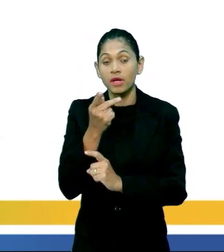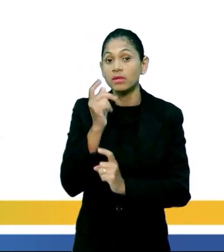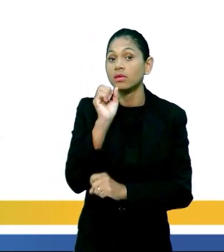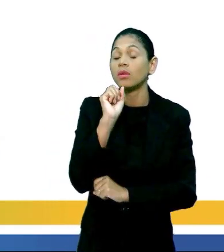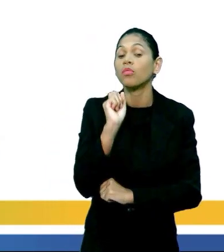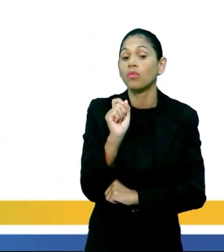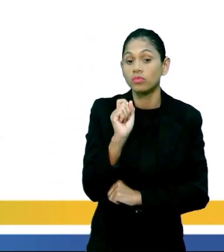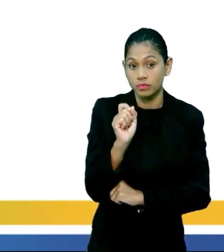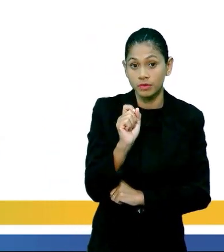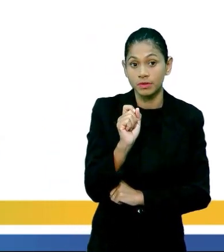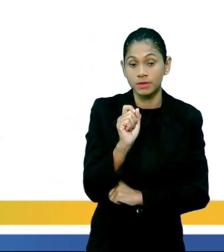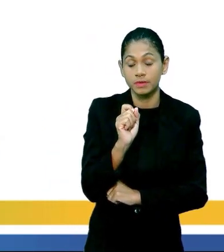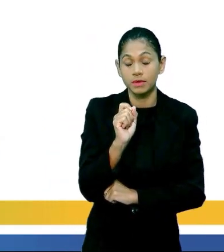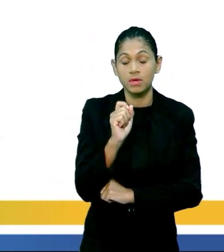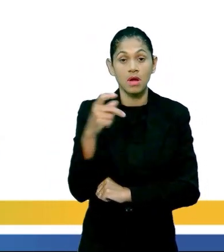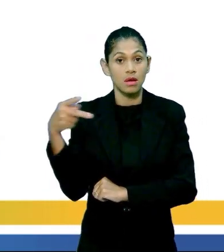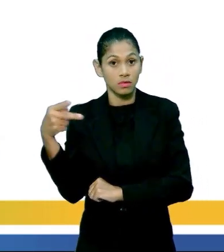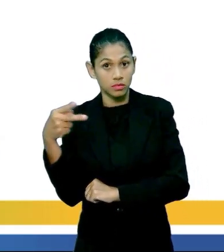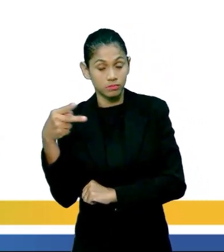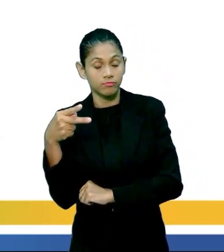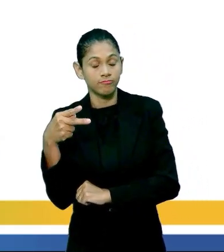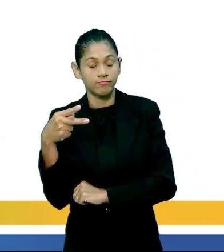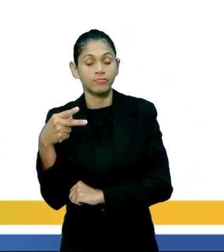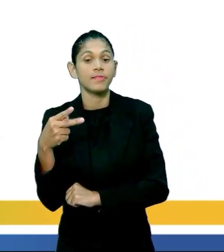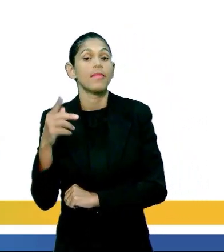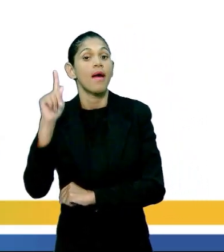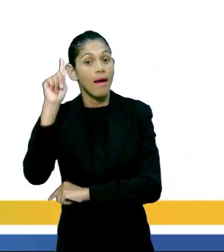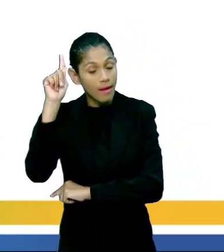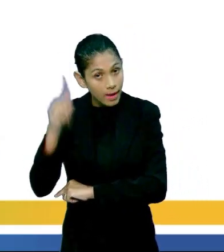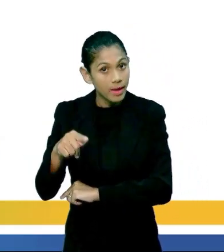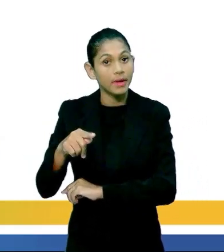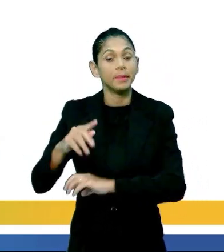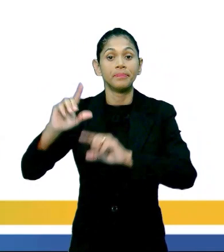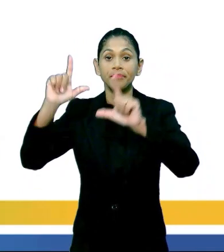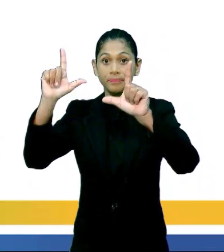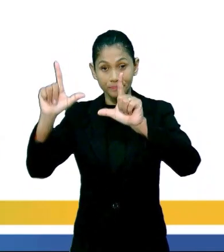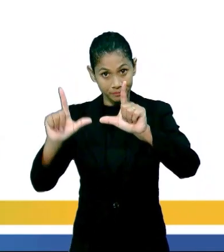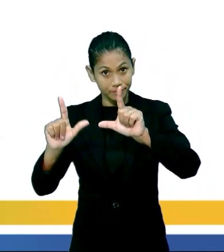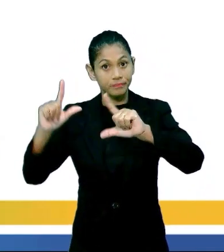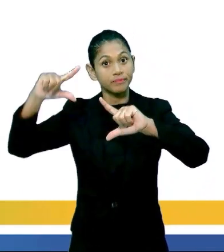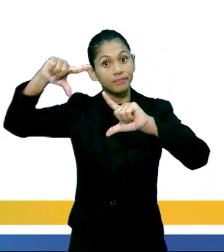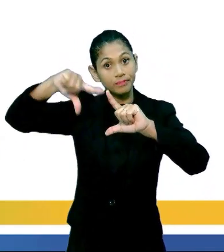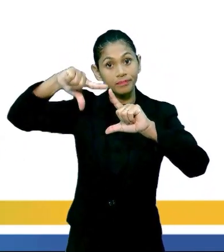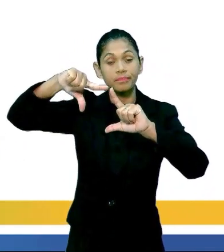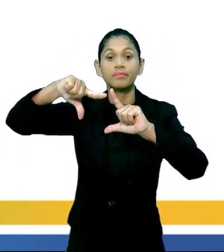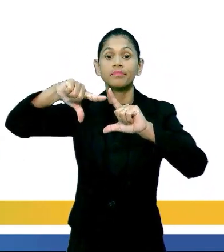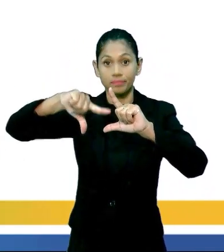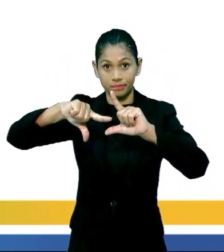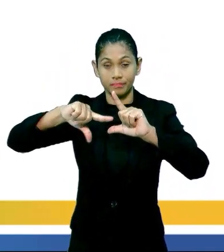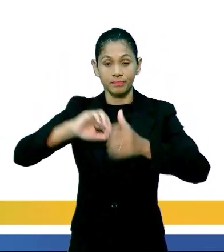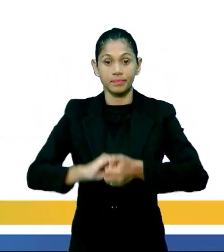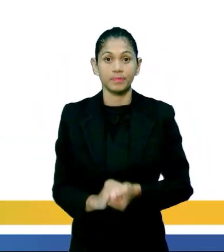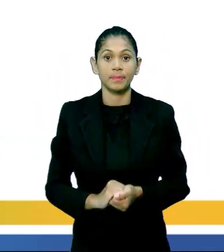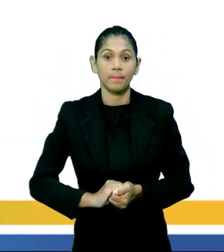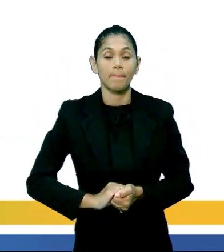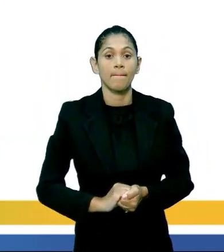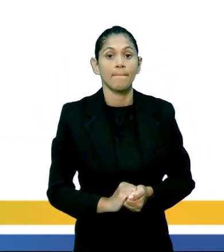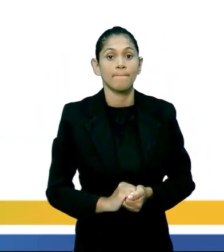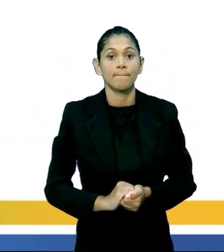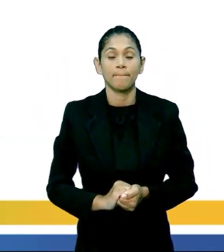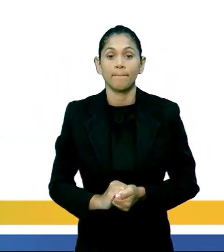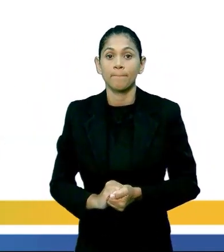seguinte igualdade é uma proporção. A sobre B está para C sobre D,